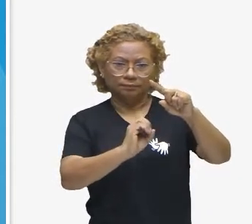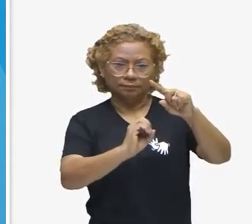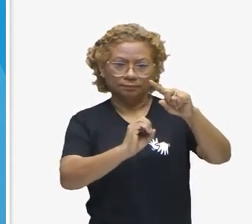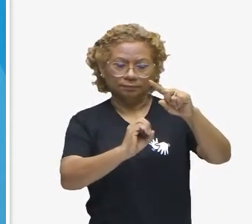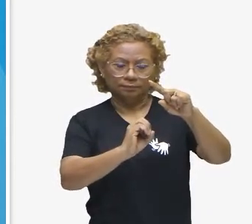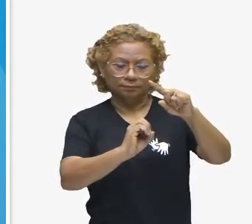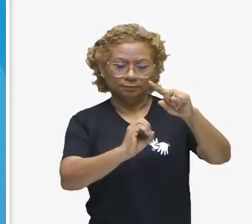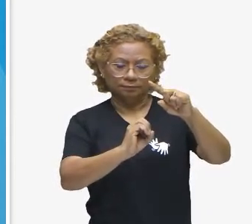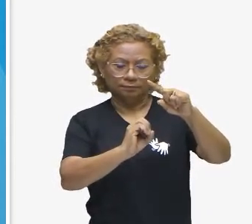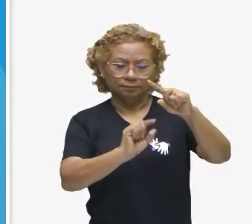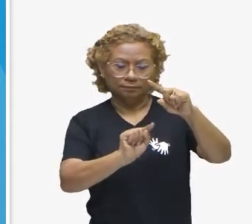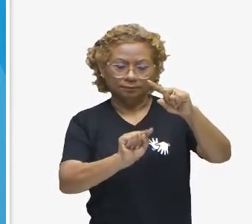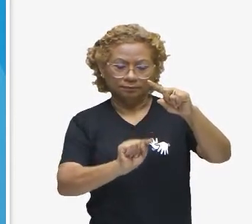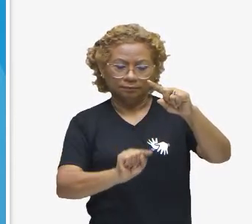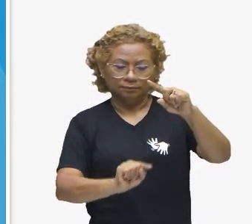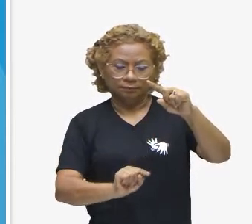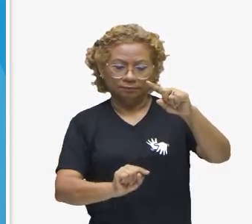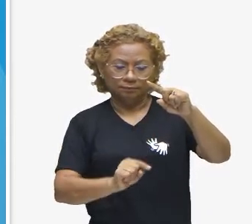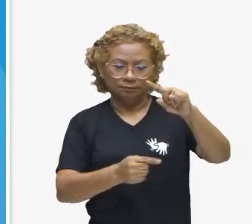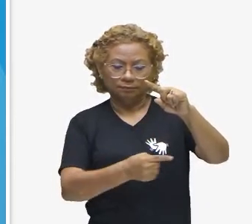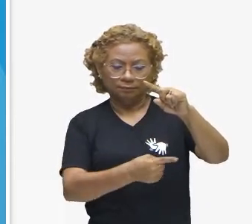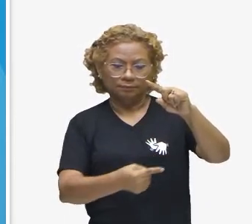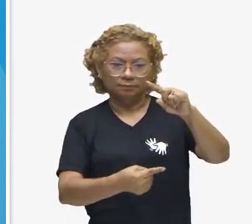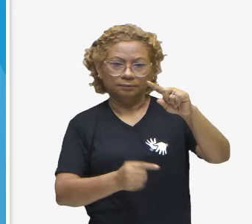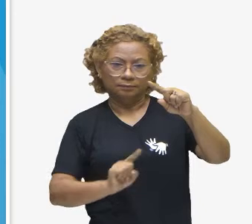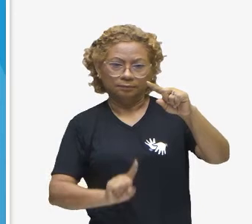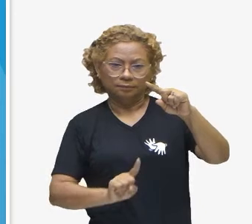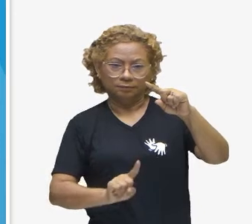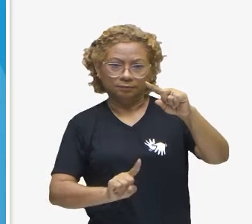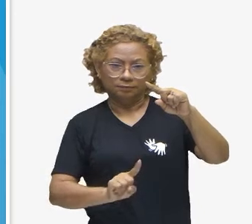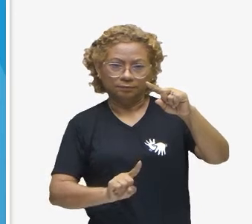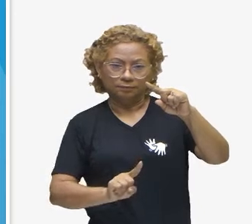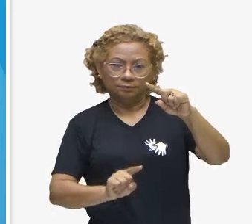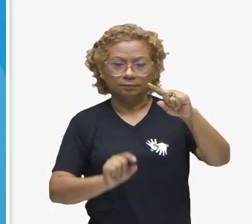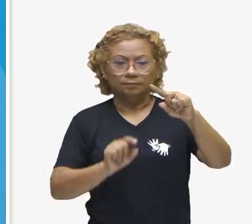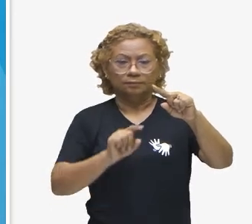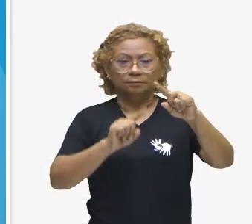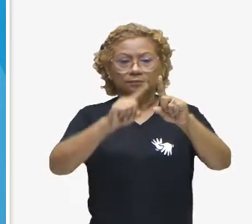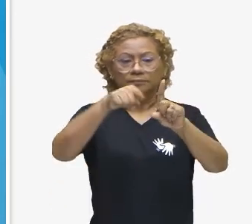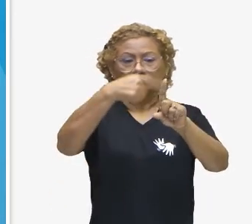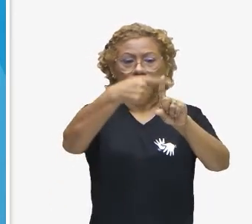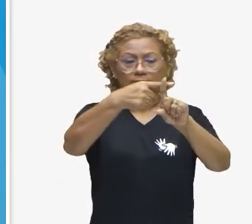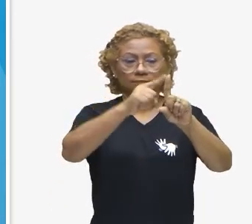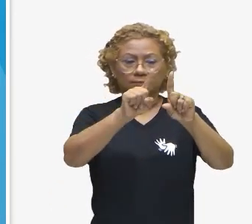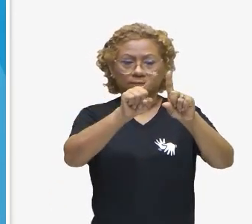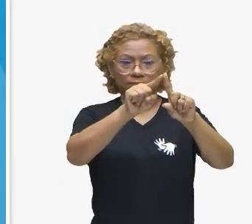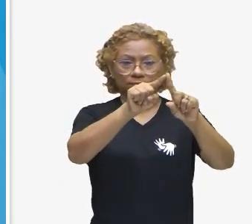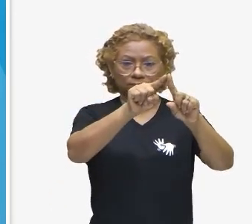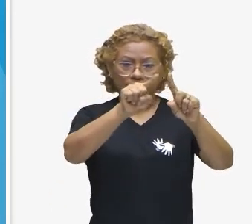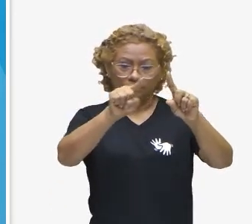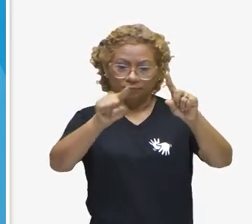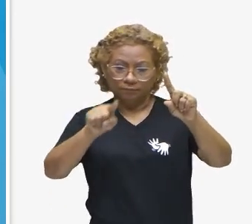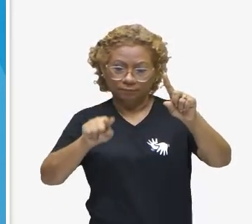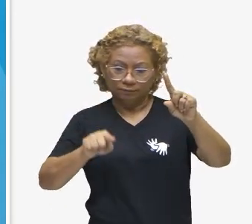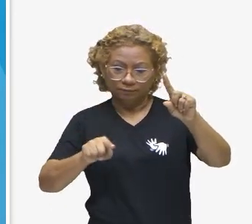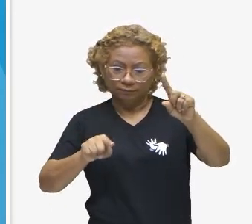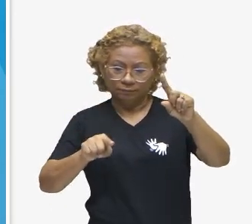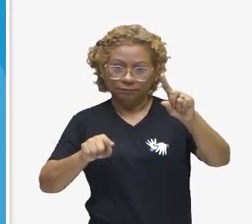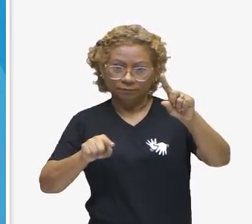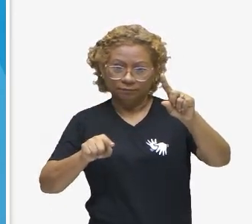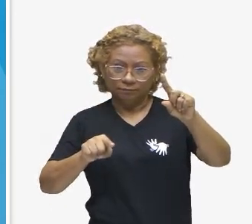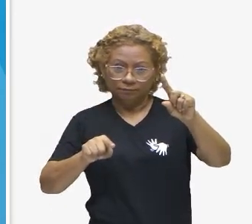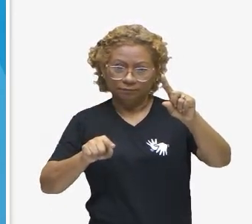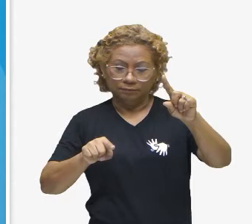projeção aqui no eixo x. Nesse caso, tudo isso aqui vale